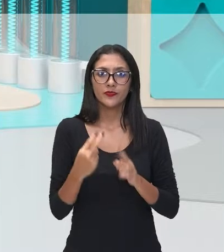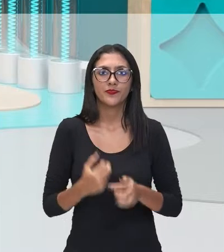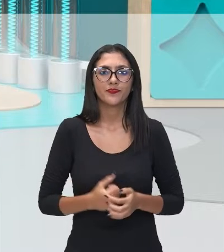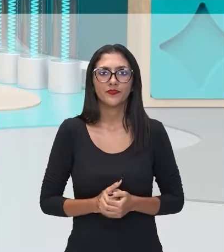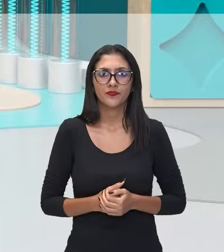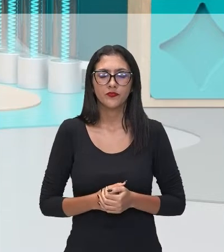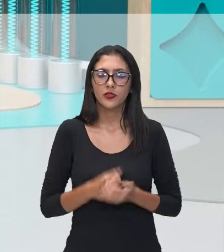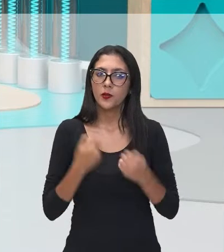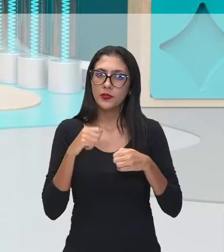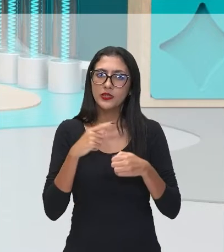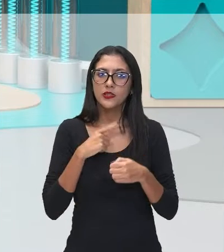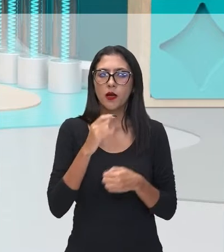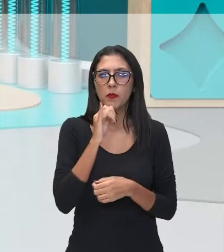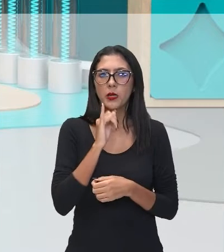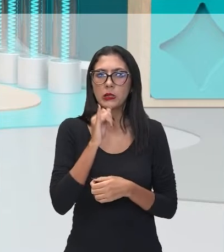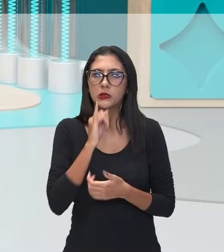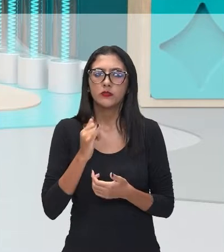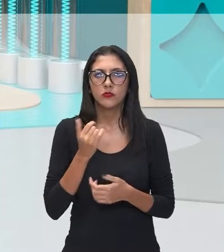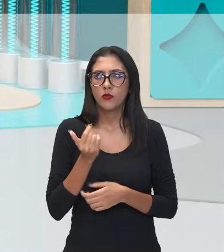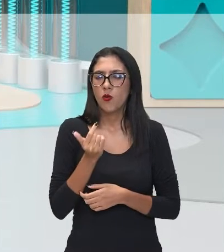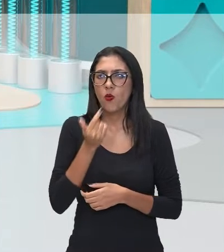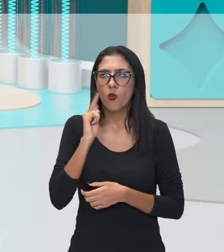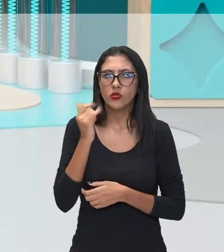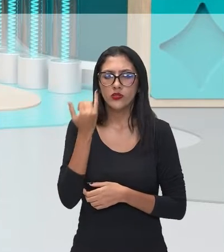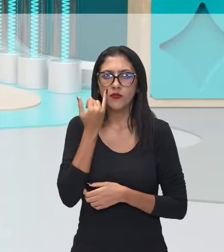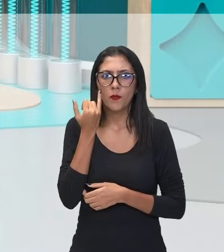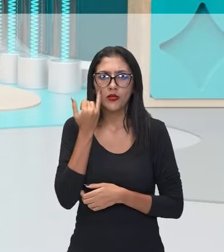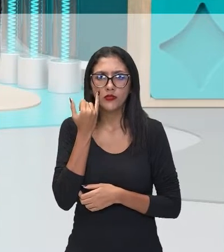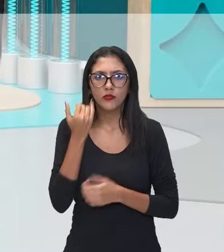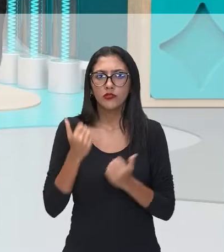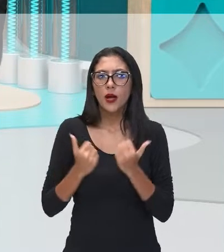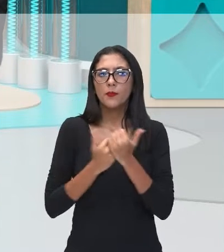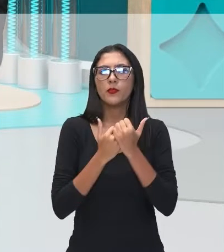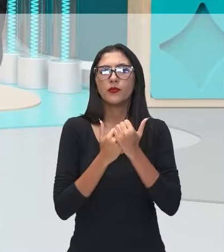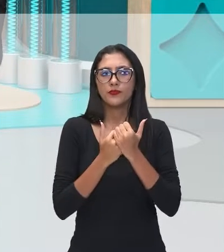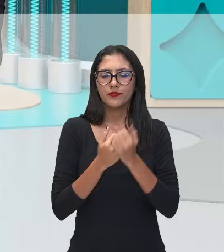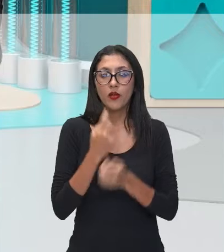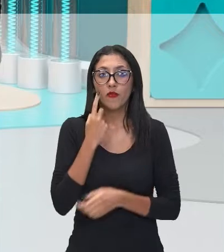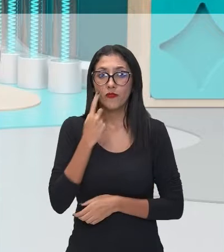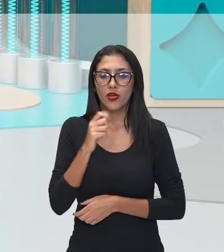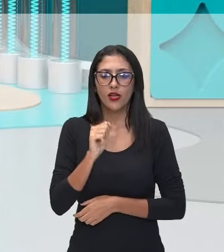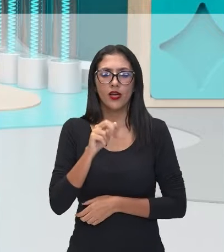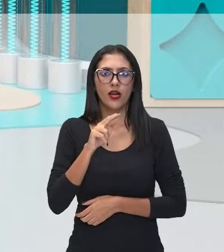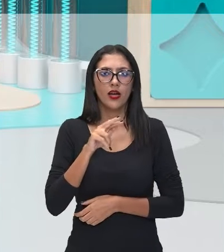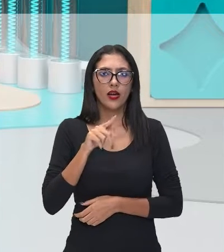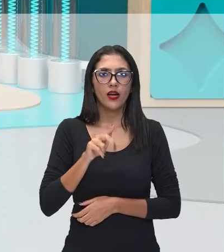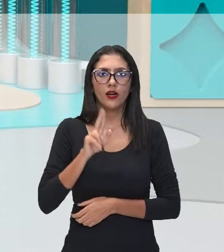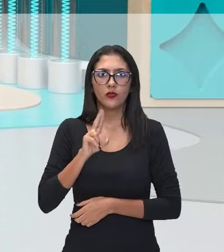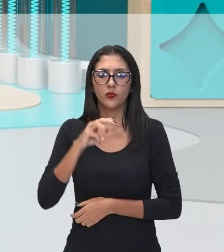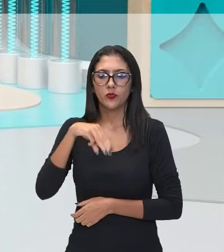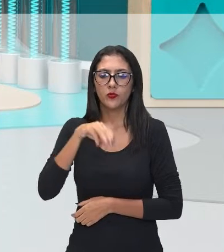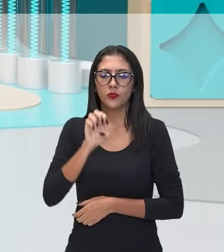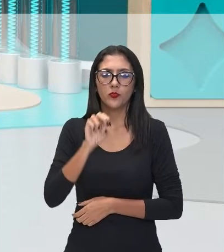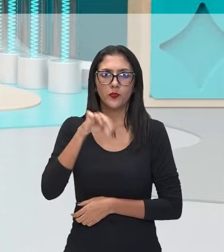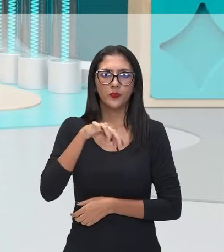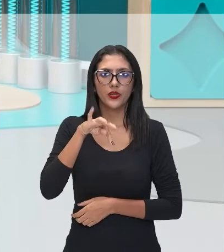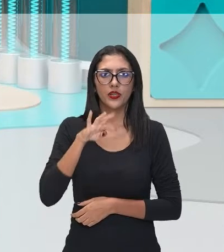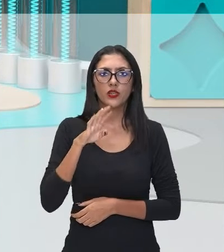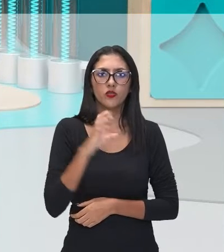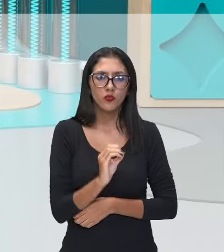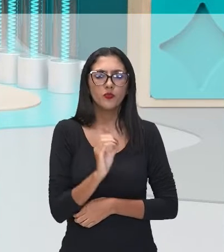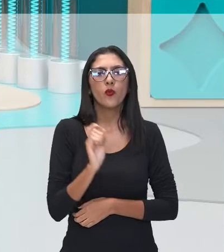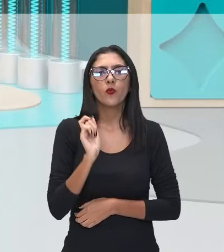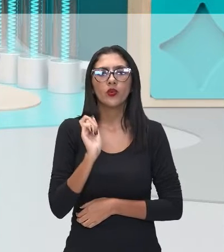selecionar argumentos, certo? Então, o que é o argumento? Colocando aqui do lado também para vocês, olha só, o argumento é